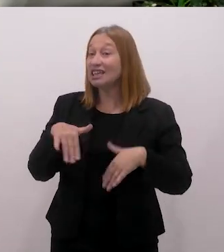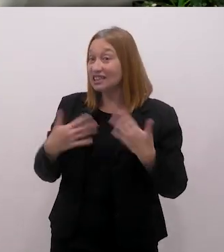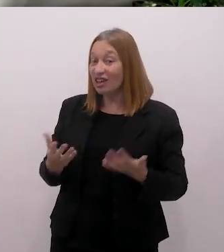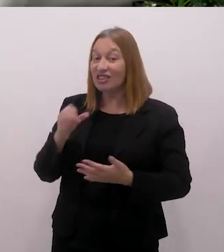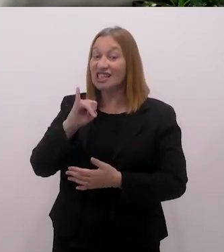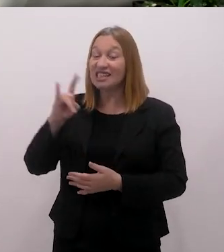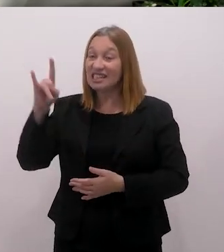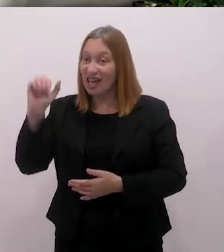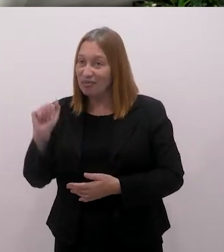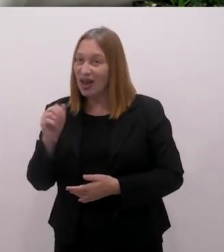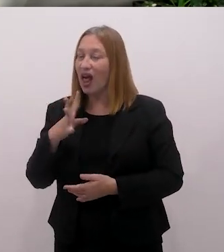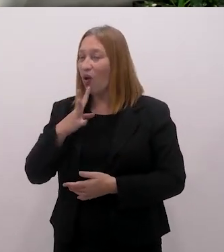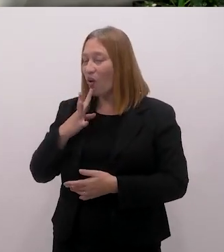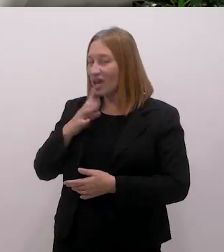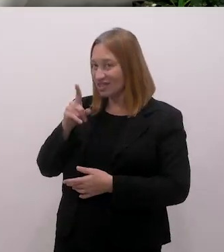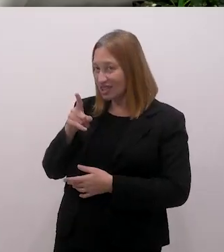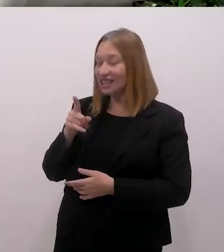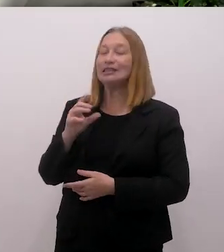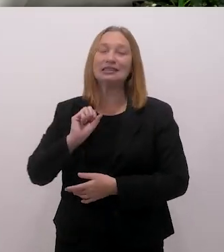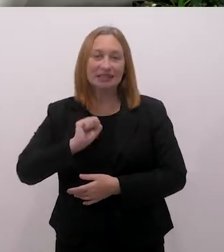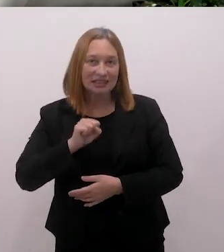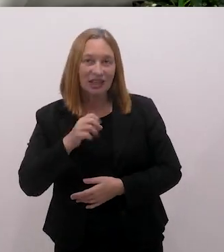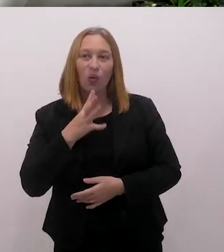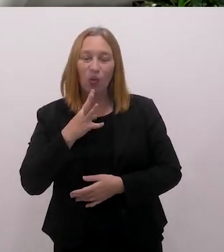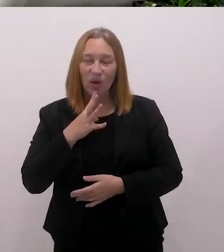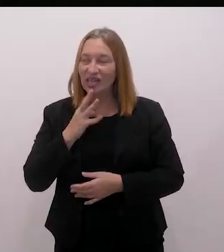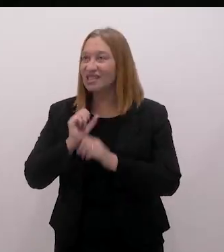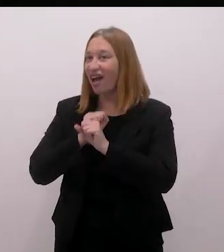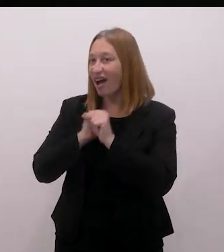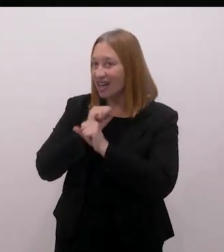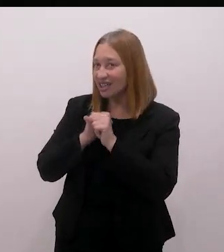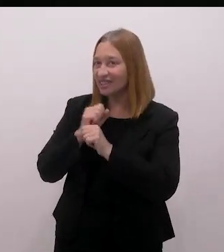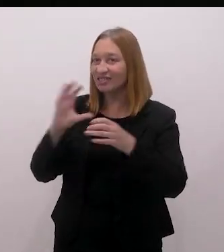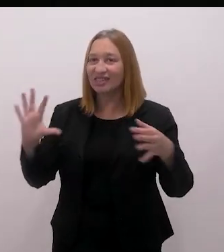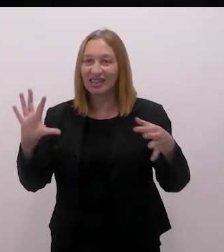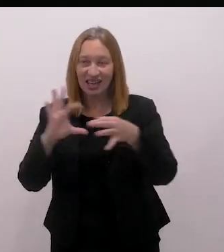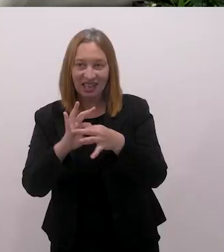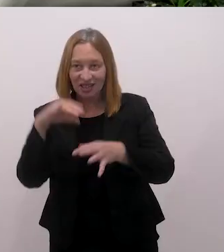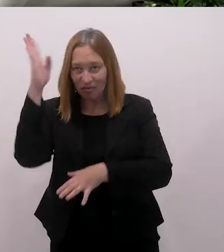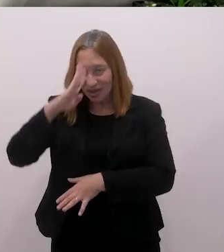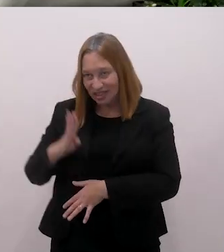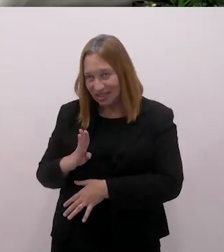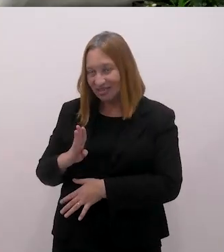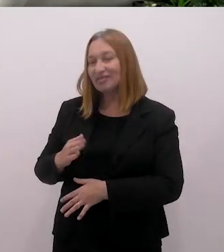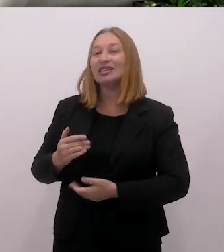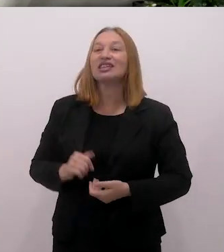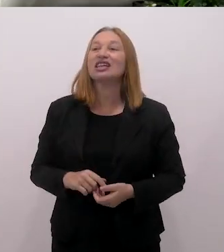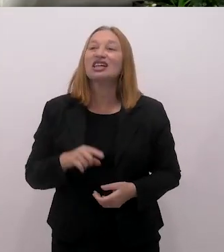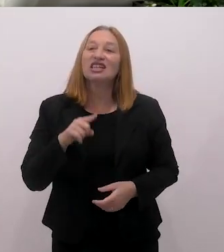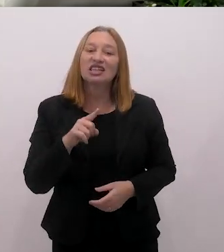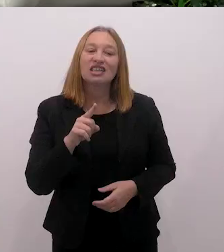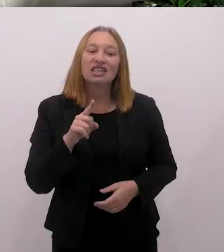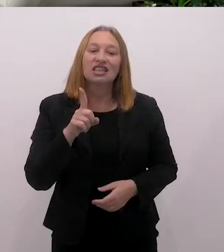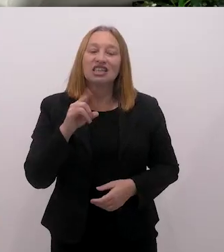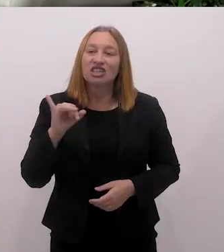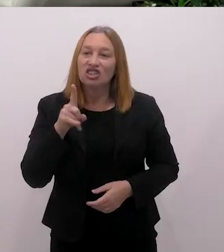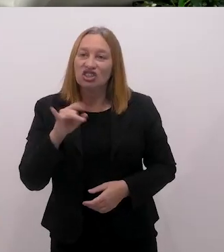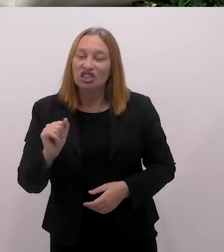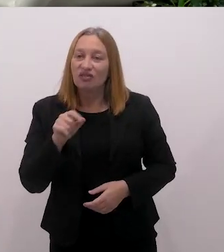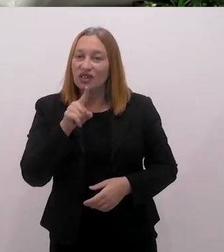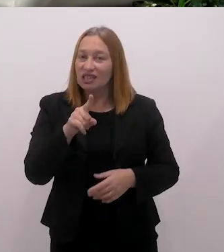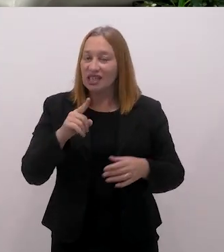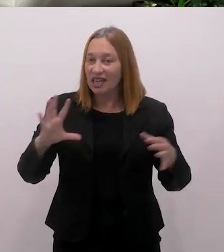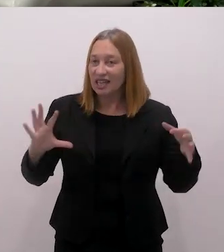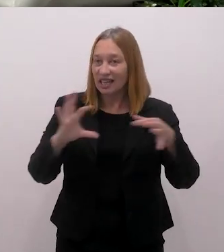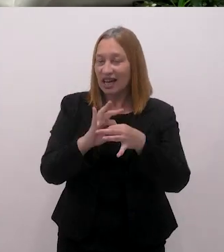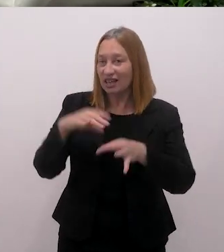portanto, Isabela é familiar para você. Desde que eu me conheço por gente que eu estou ligada ao Brasil. É isso. E a Dida é extremamente